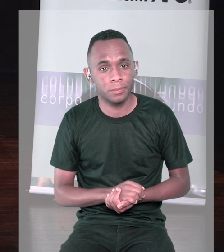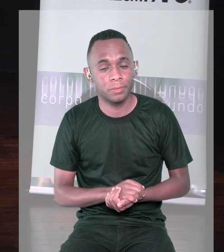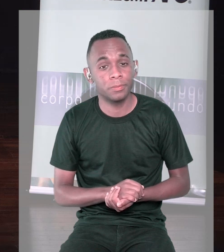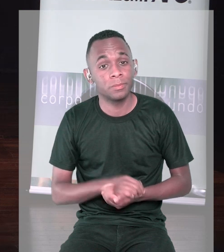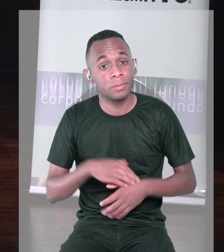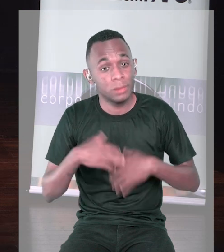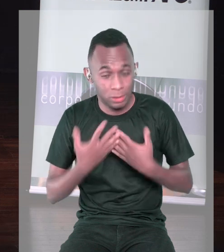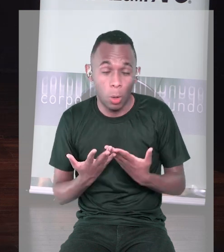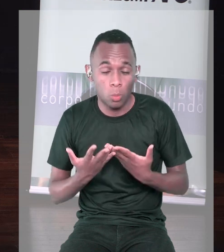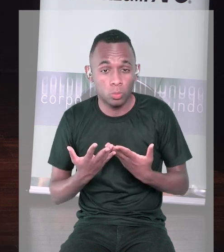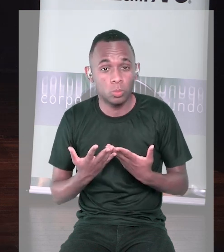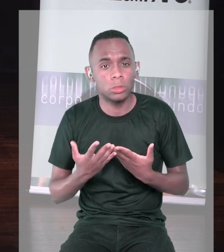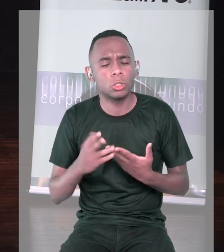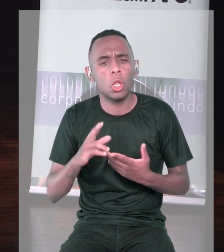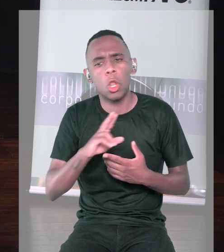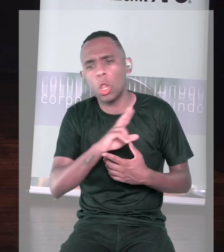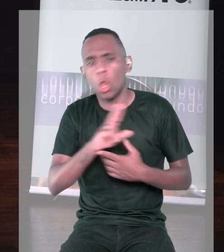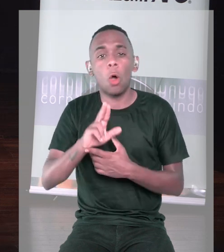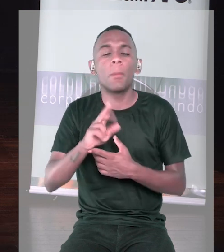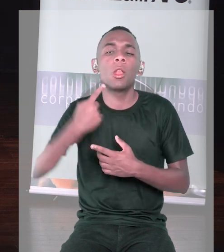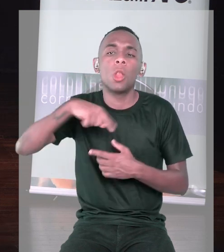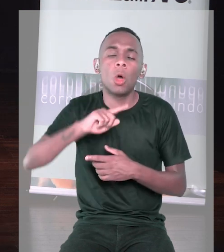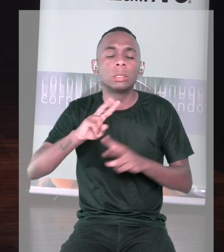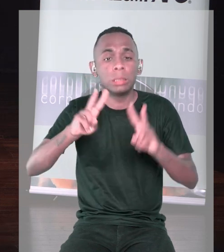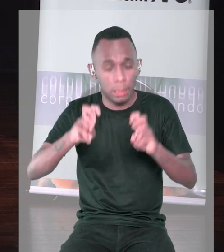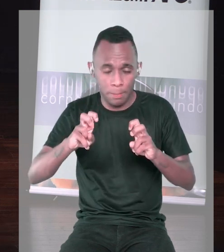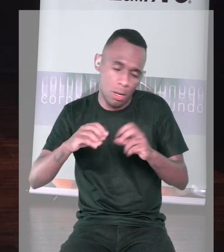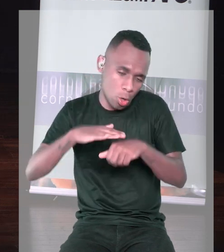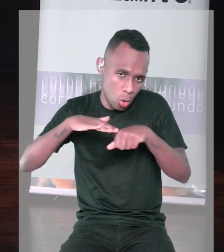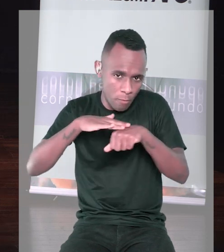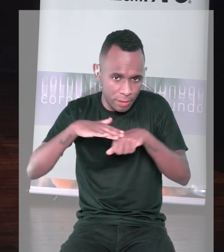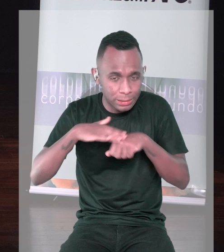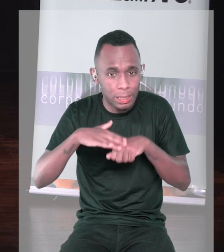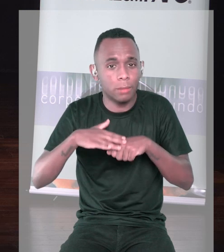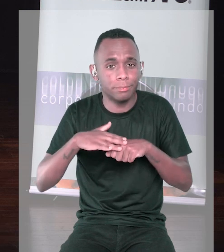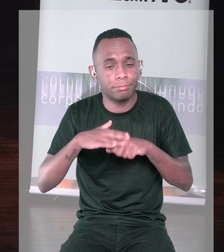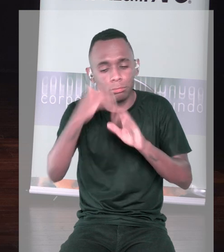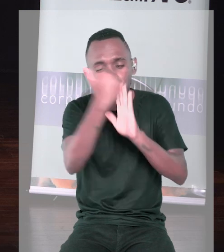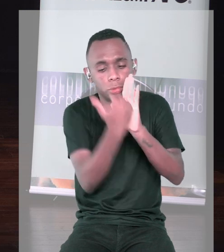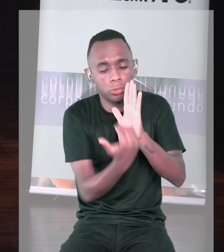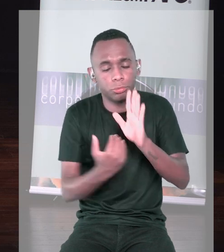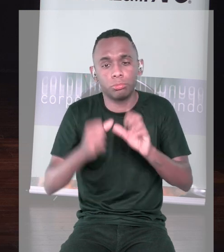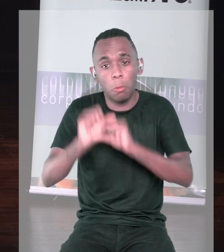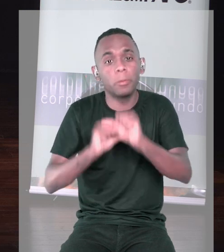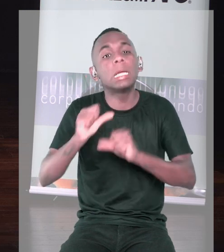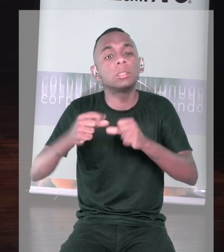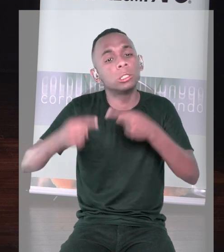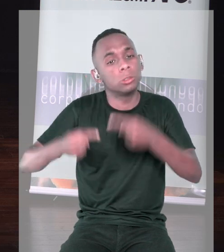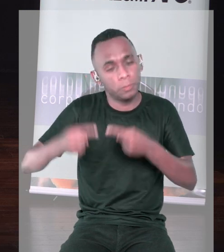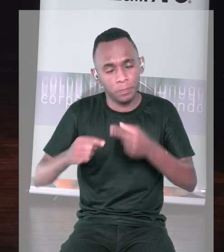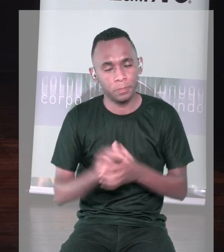pouco usual e muito mais simpático que o normal esse nome para a gente poder conversar aqui no ciclo